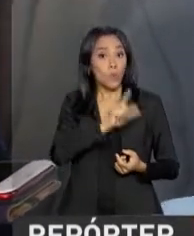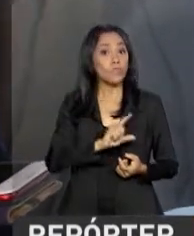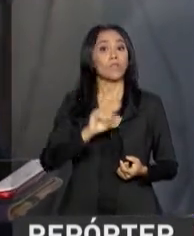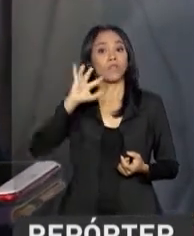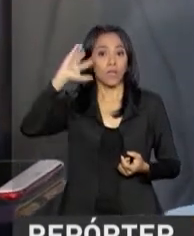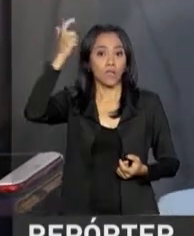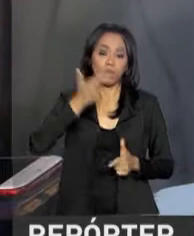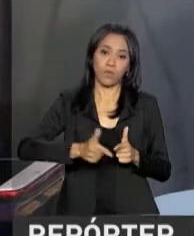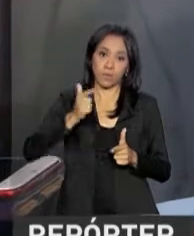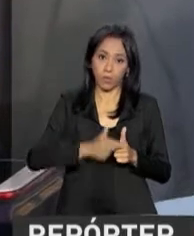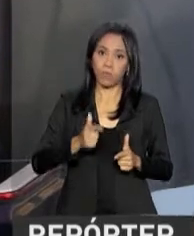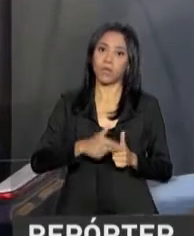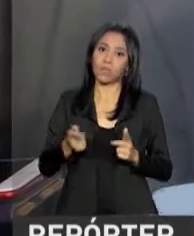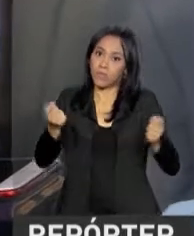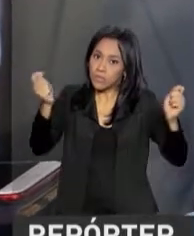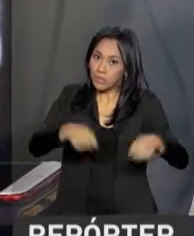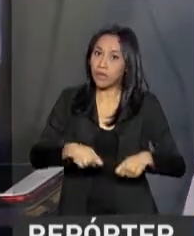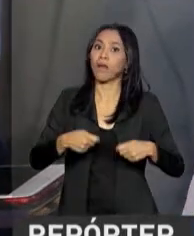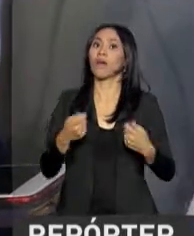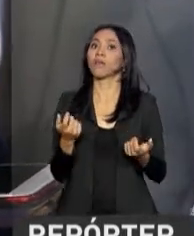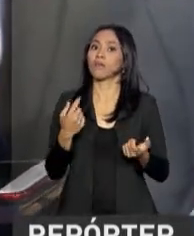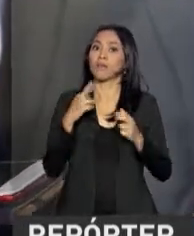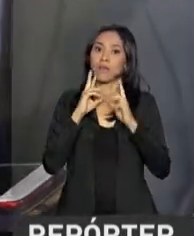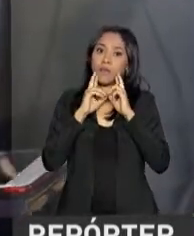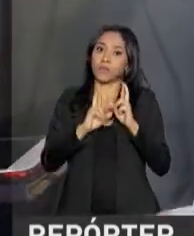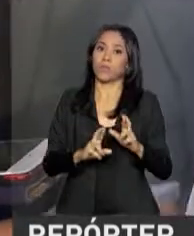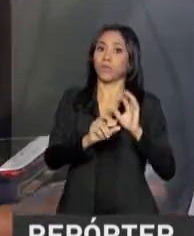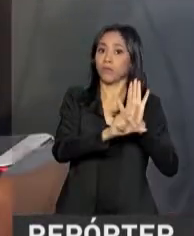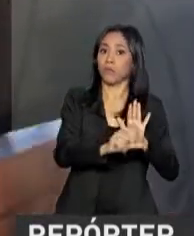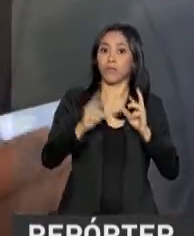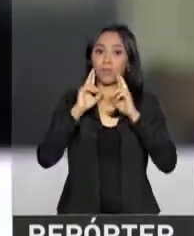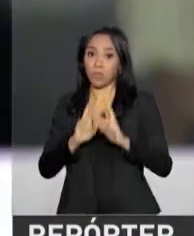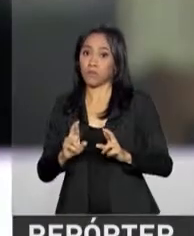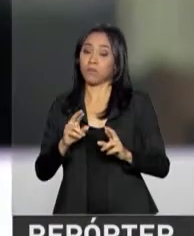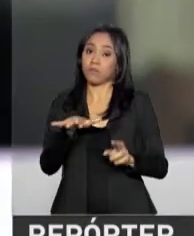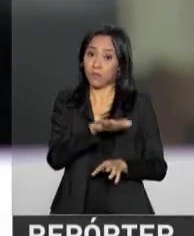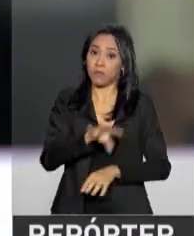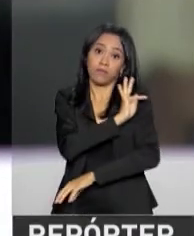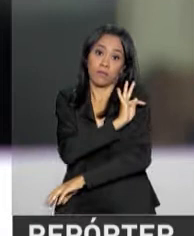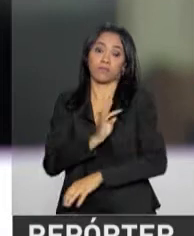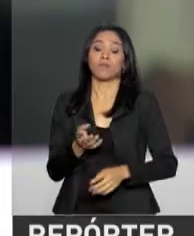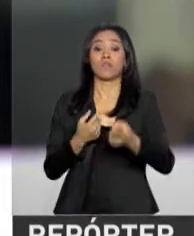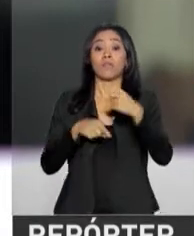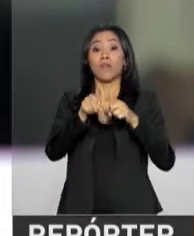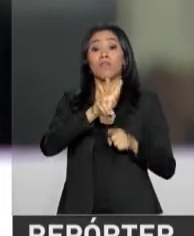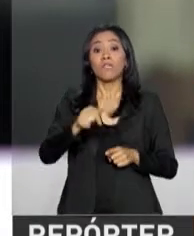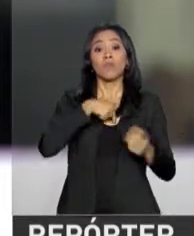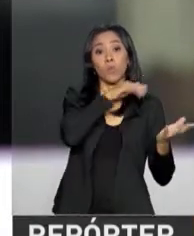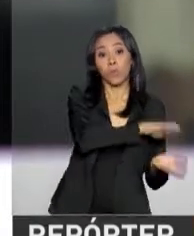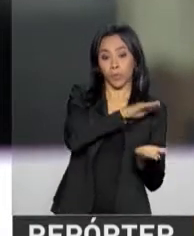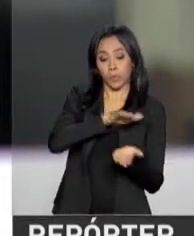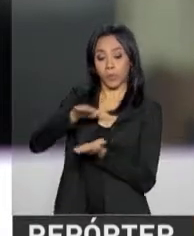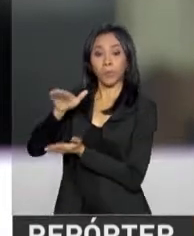viáveis tecnicamente insustentável juridicamente sustentáveis e pacificadoras as adesões serão feitas por lojas de acordo